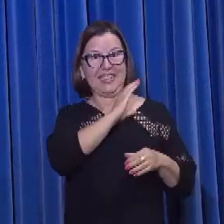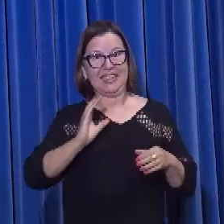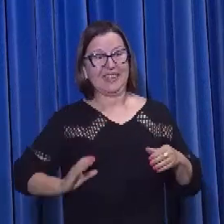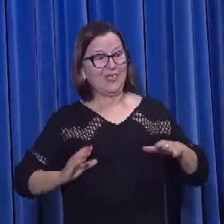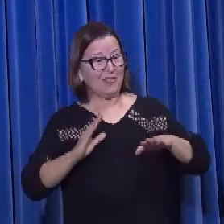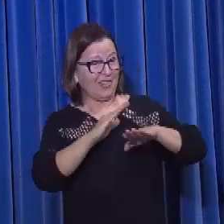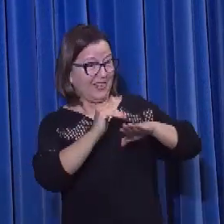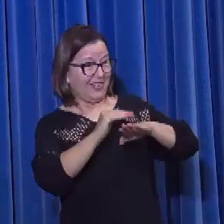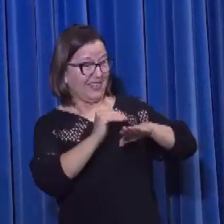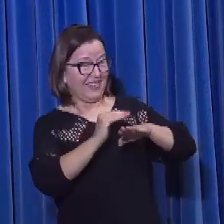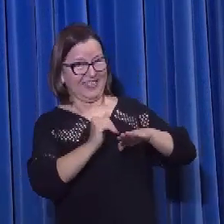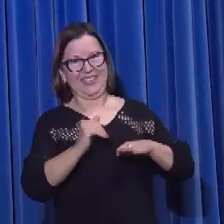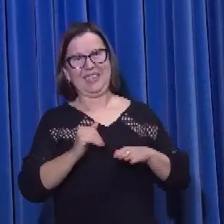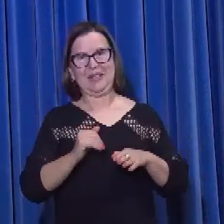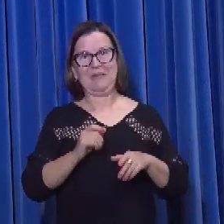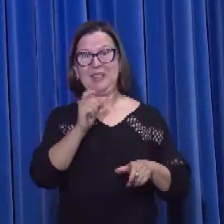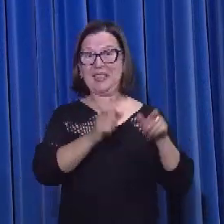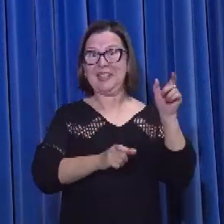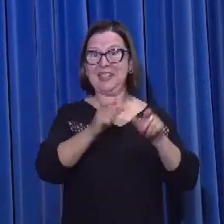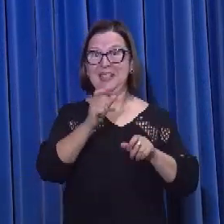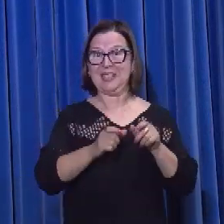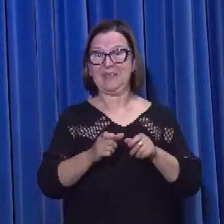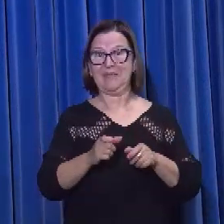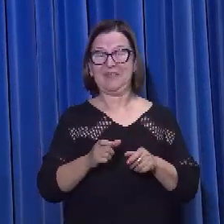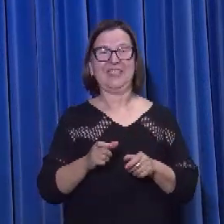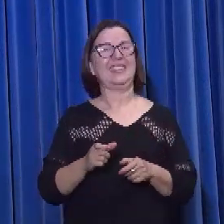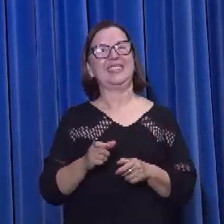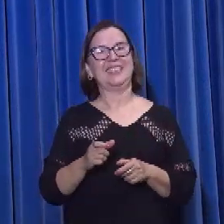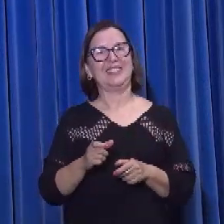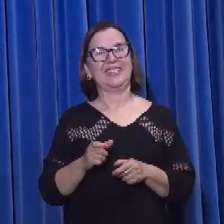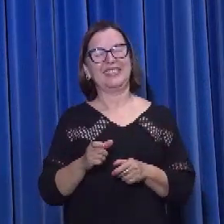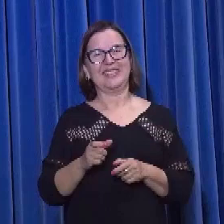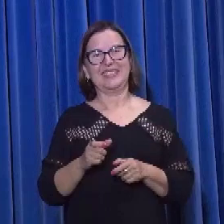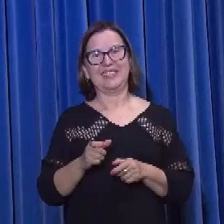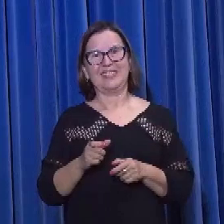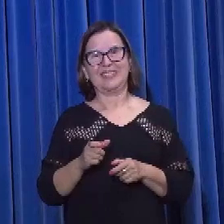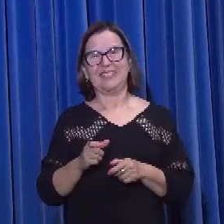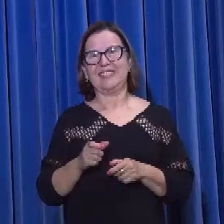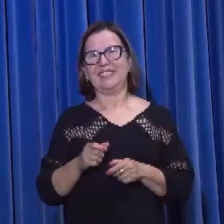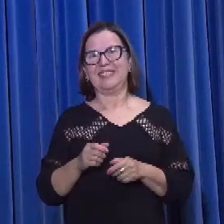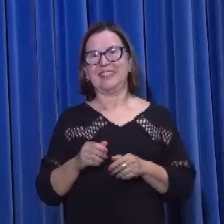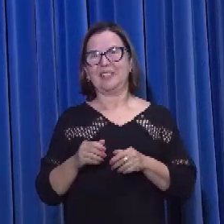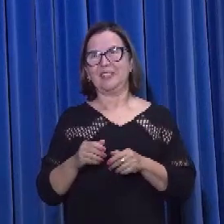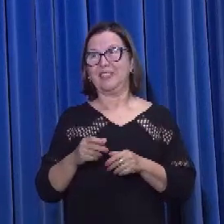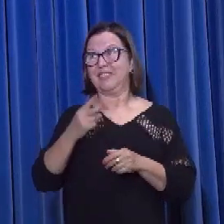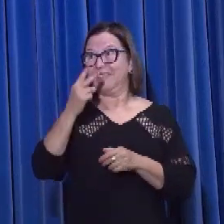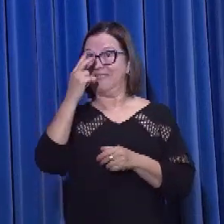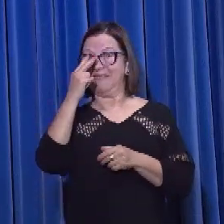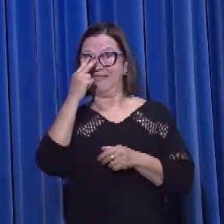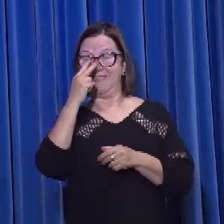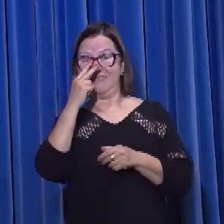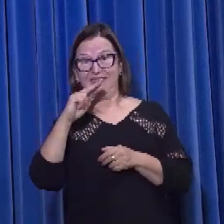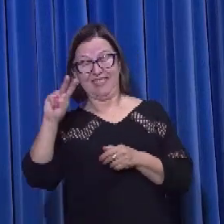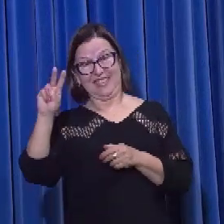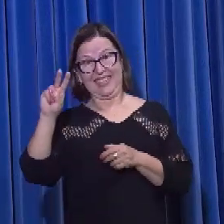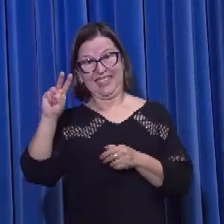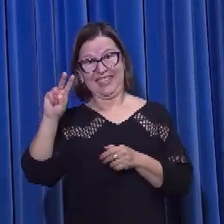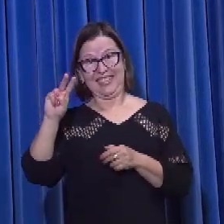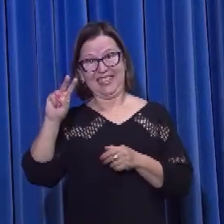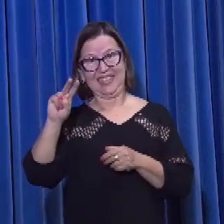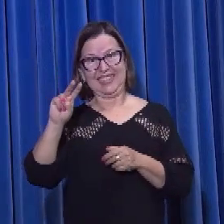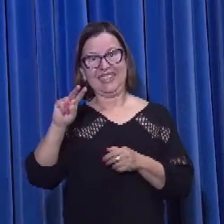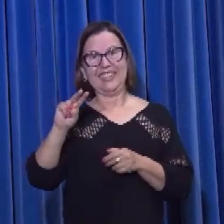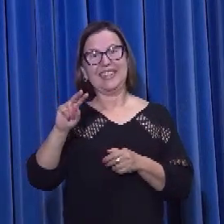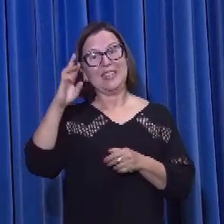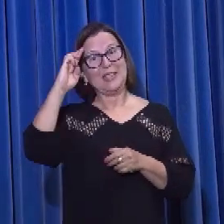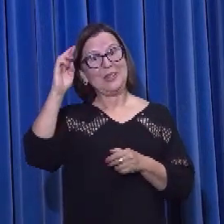voz porque Ele os ressuscita para uma vida espiritual. E quando ouvem, responde ao seu